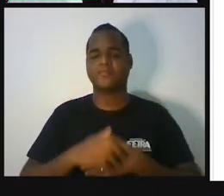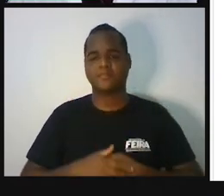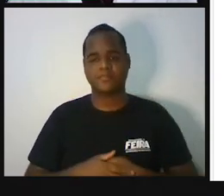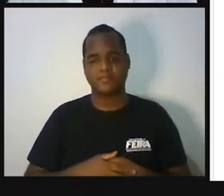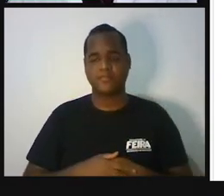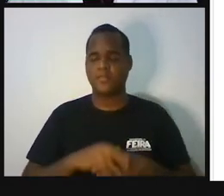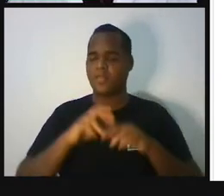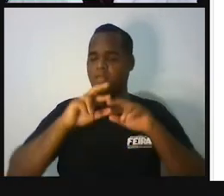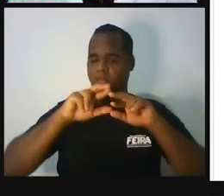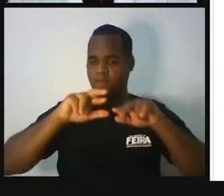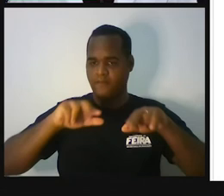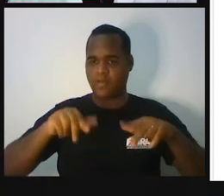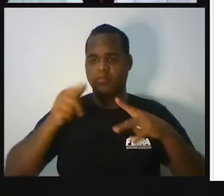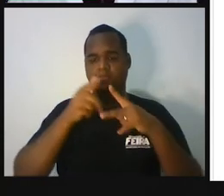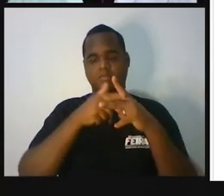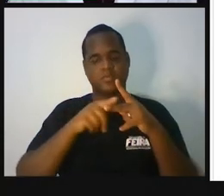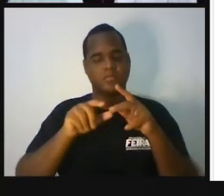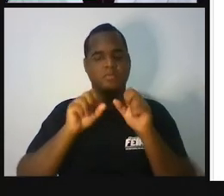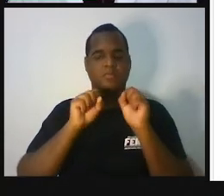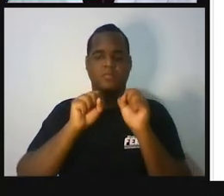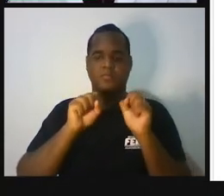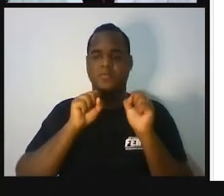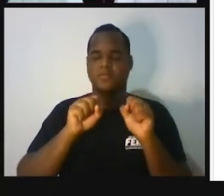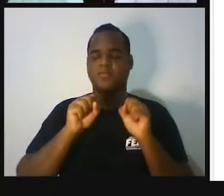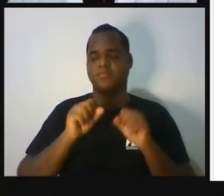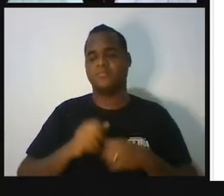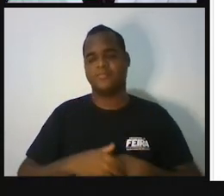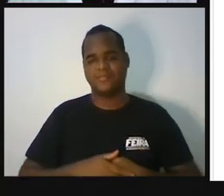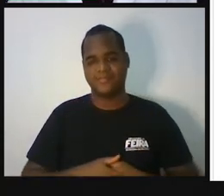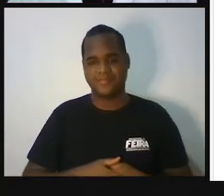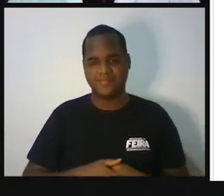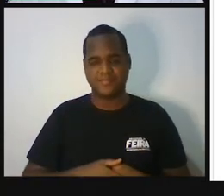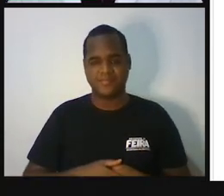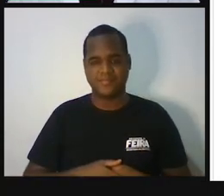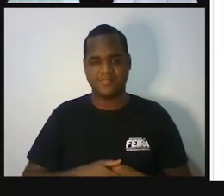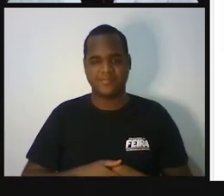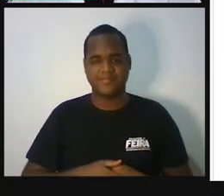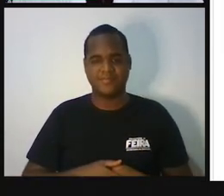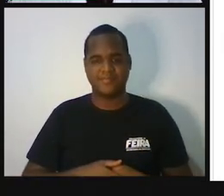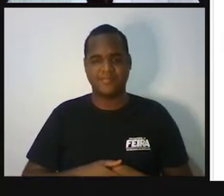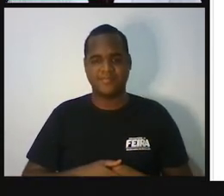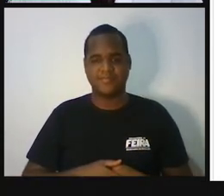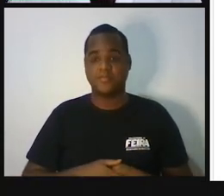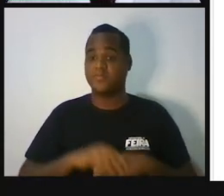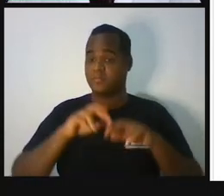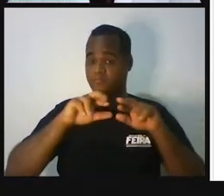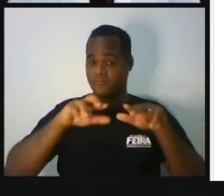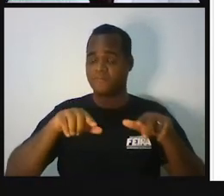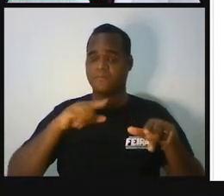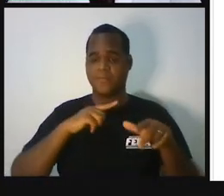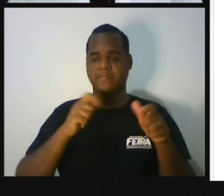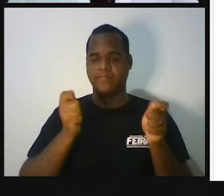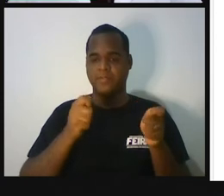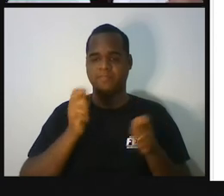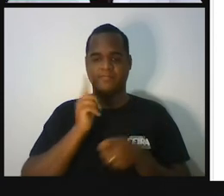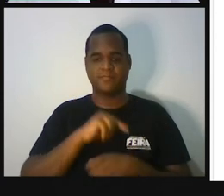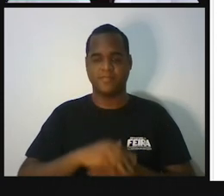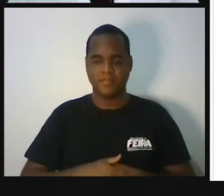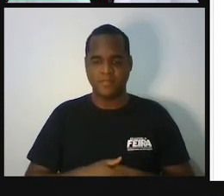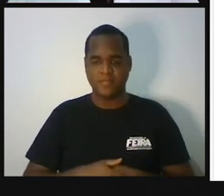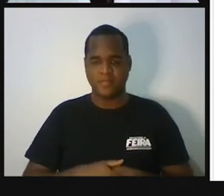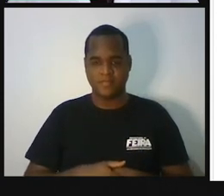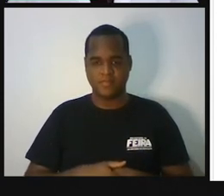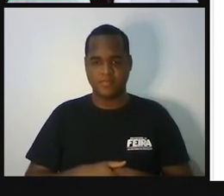um monte de ângulos não é é com várias medidas tá